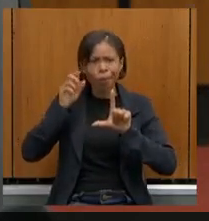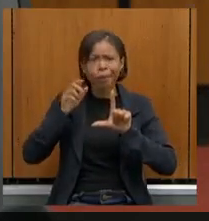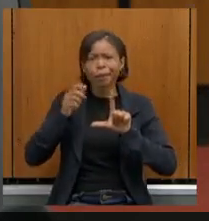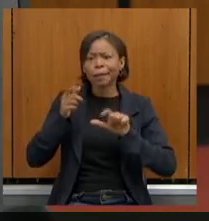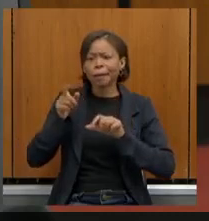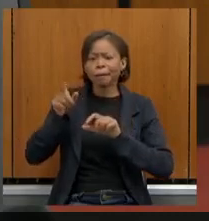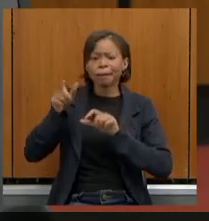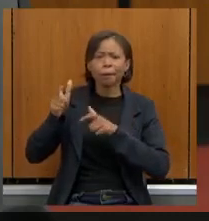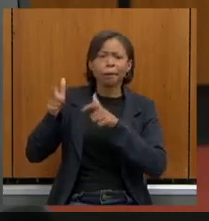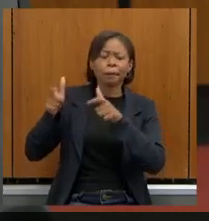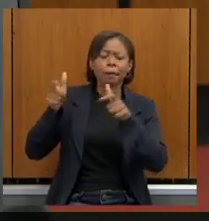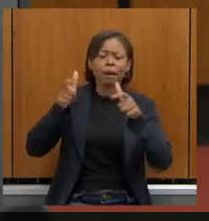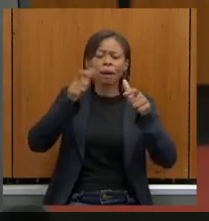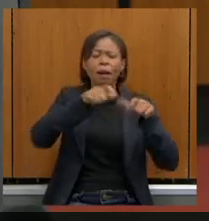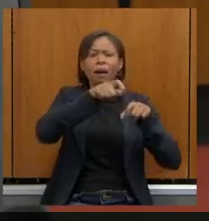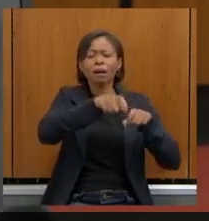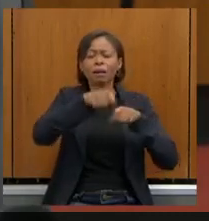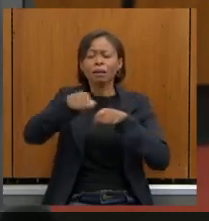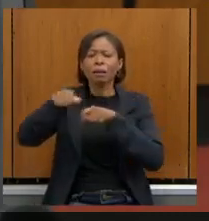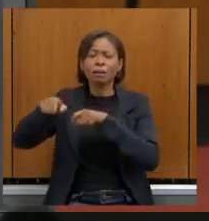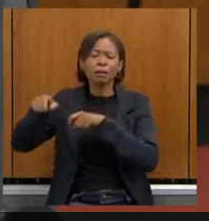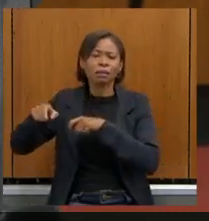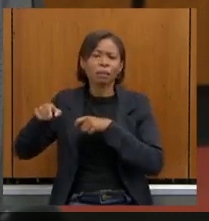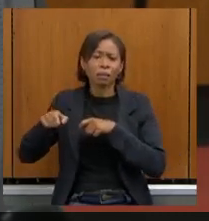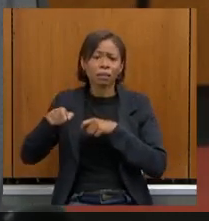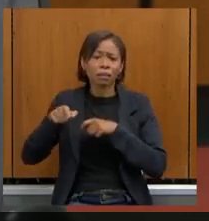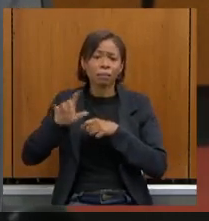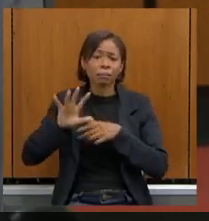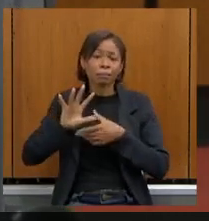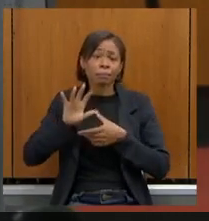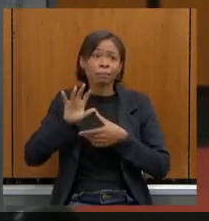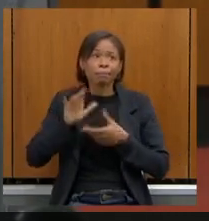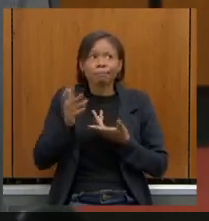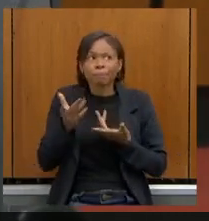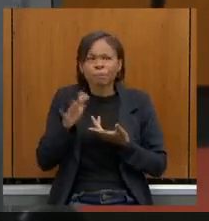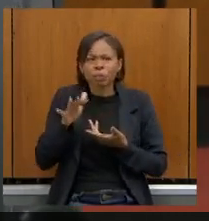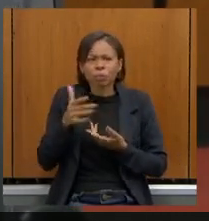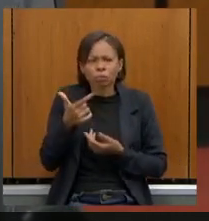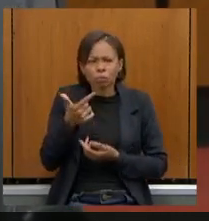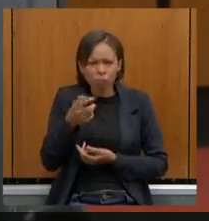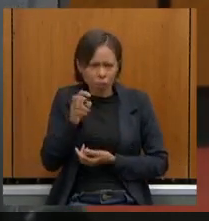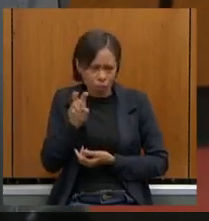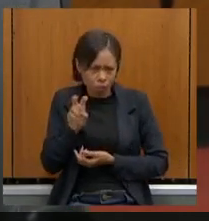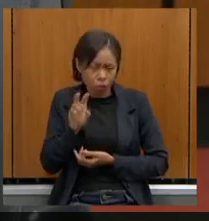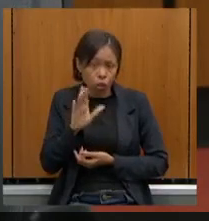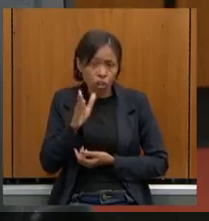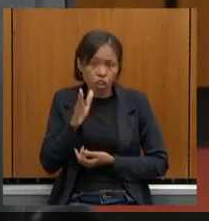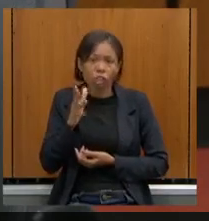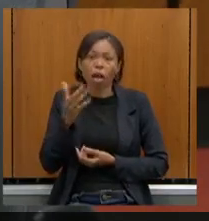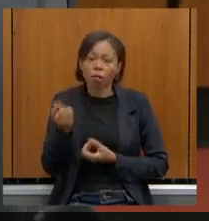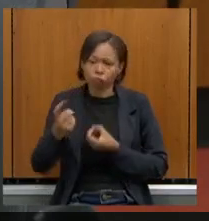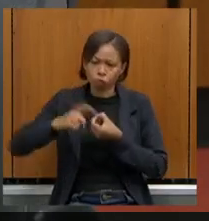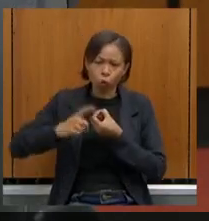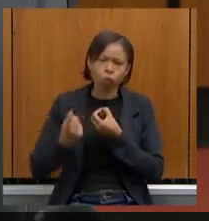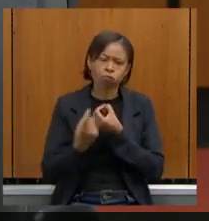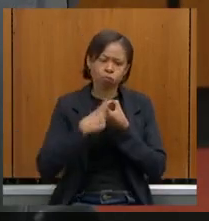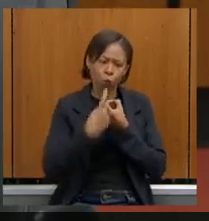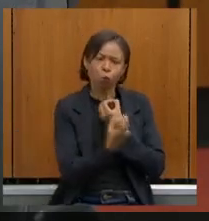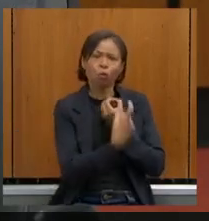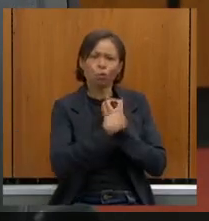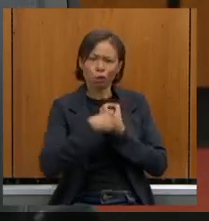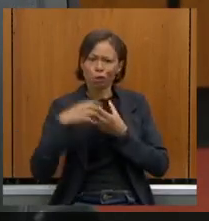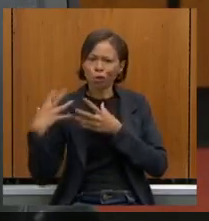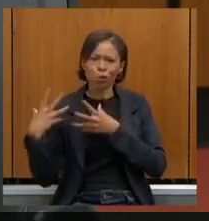por TV das nossas afiliadas e pegando, foram 25 que foram, já recuperamos todas. A última a ser